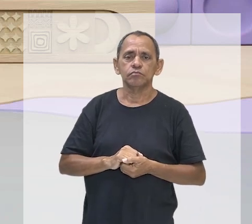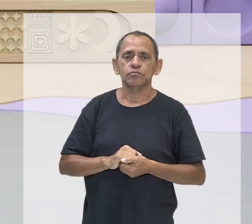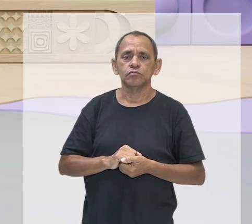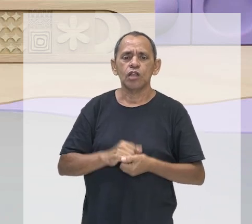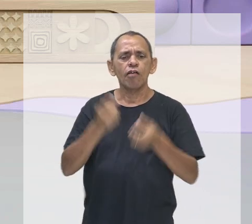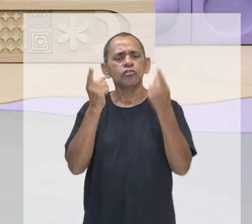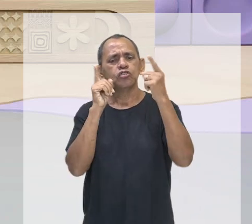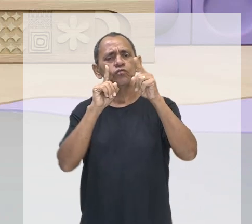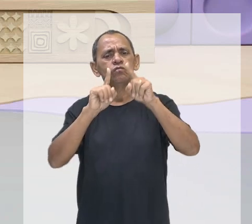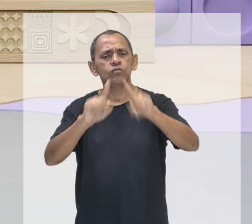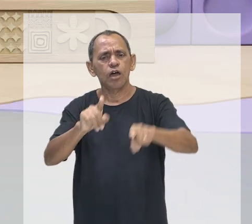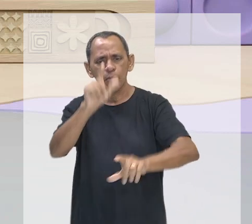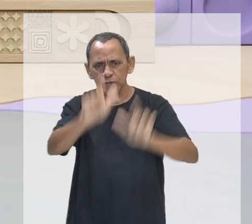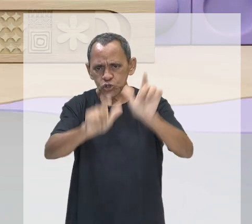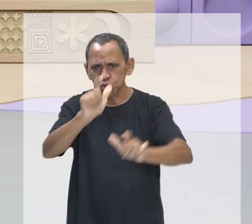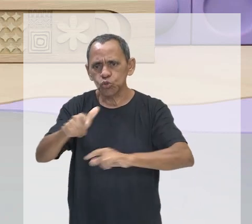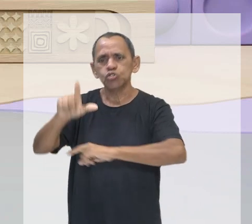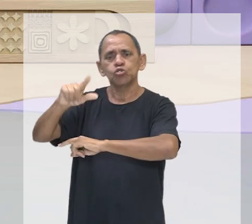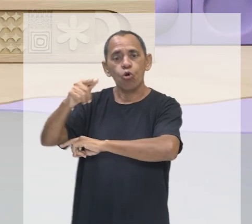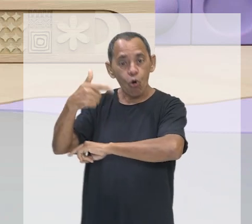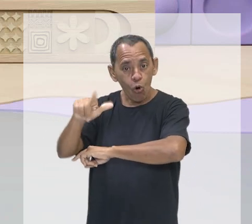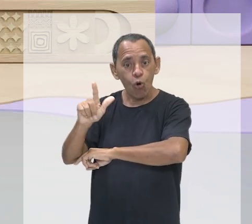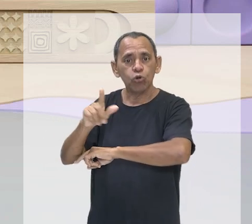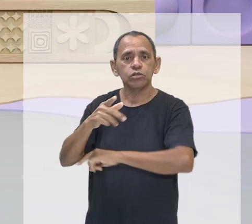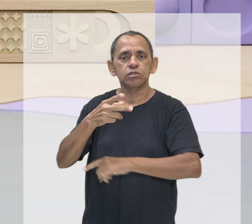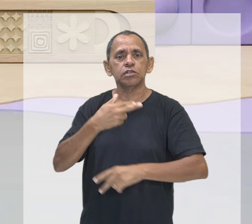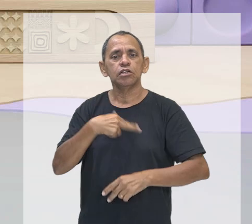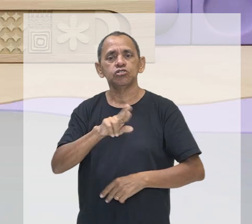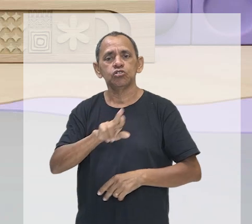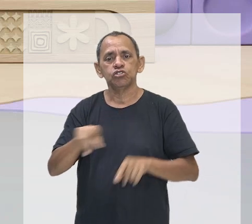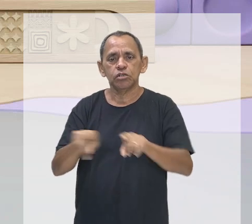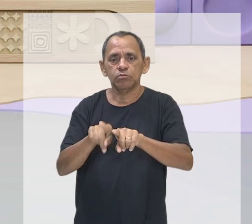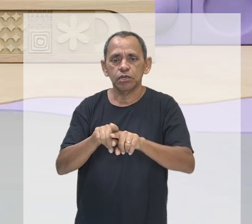Né? Vamos continuar aí no próximo.